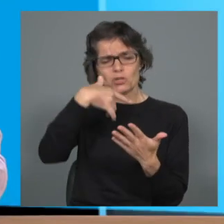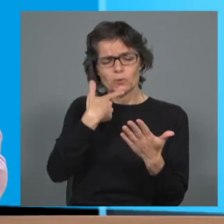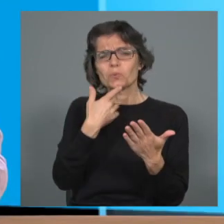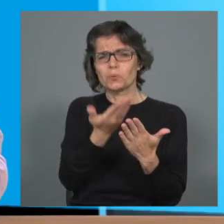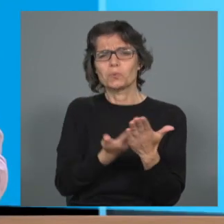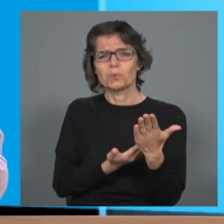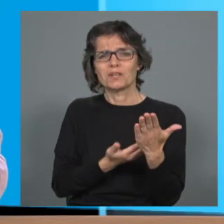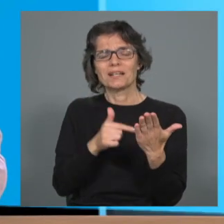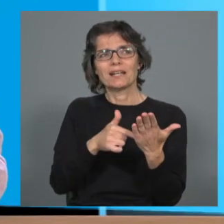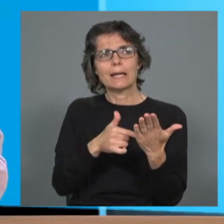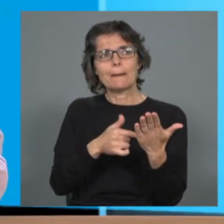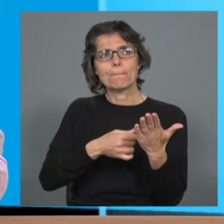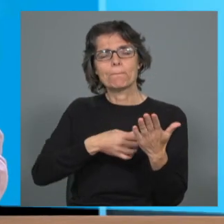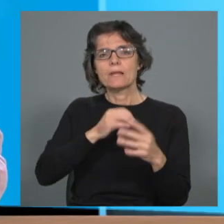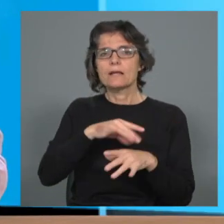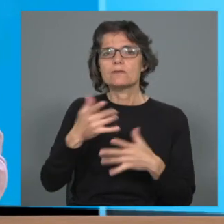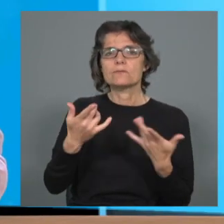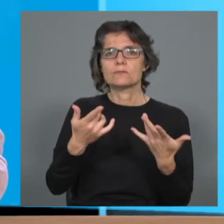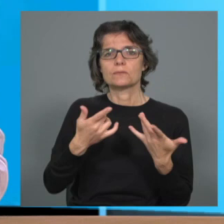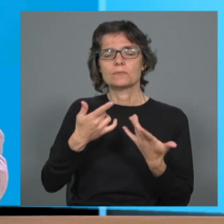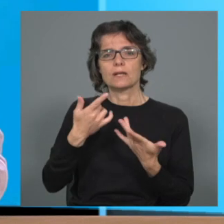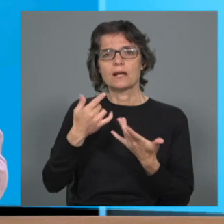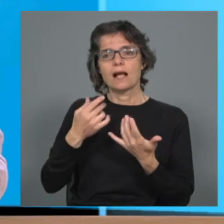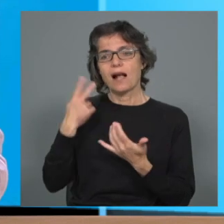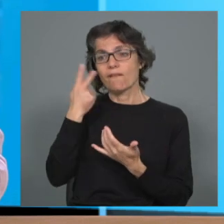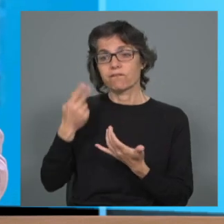que foi a vida da Ajuda de Mãe nestes 30 anos.